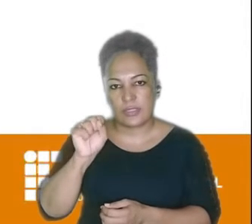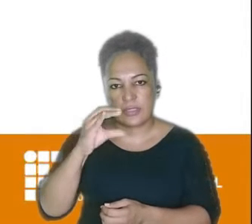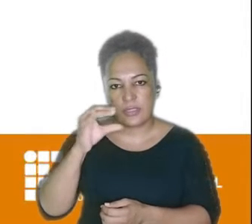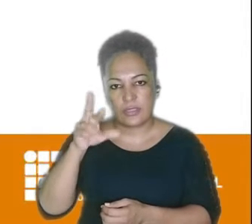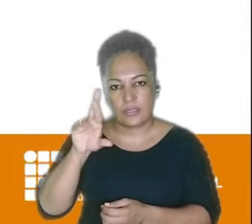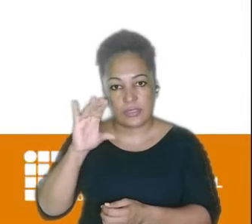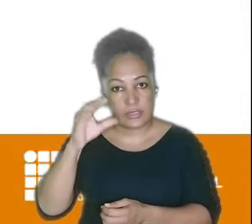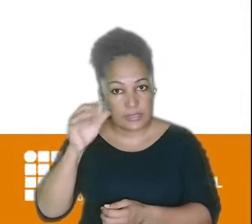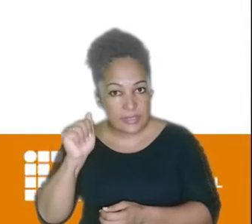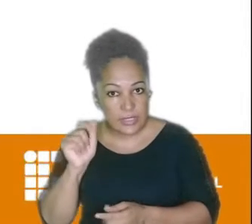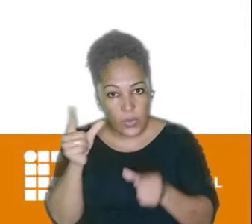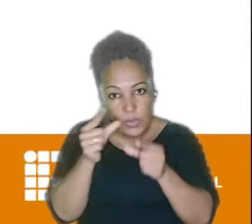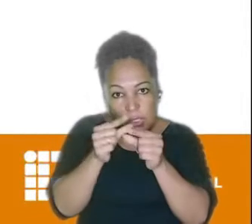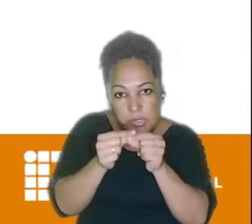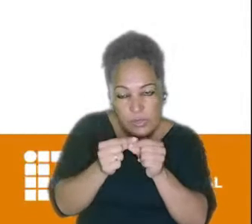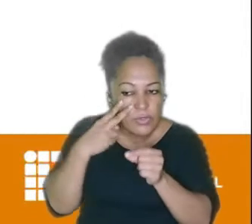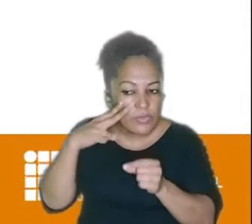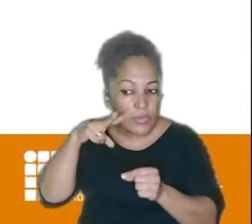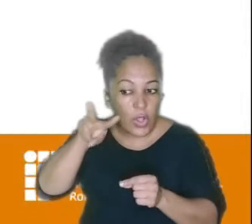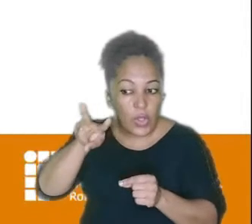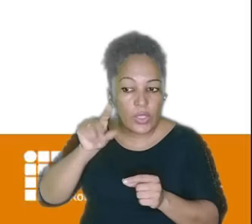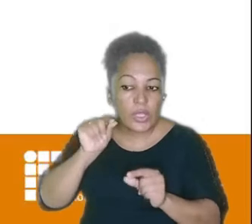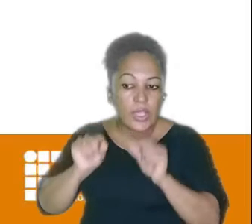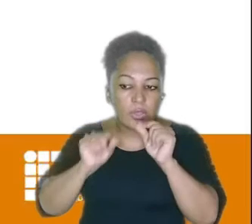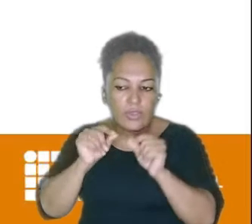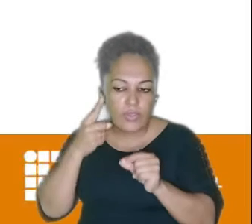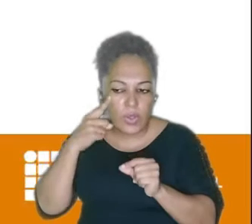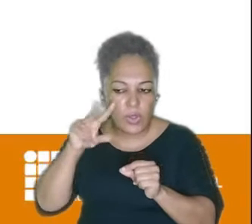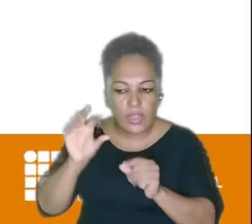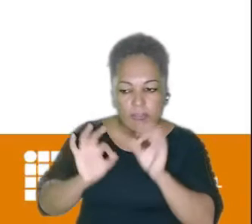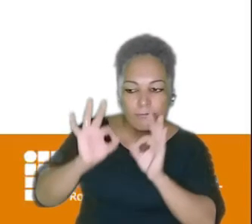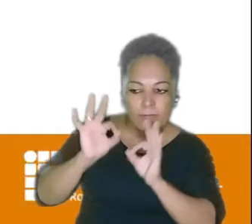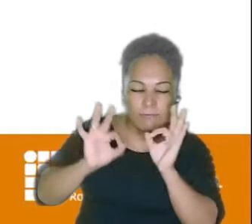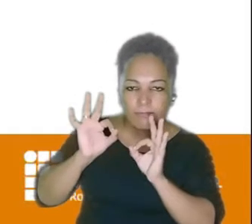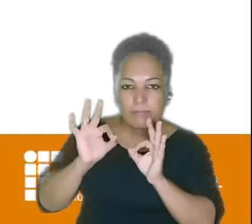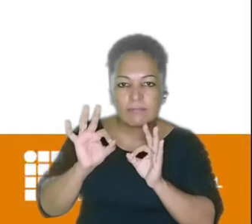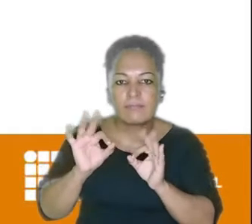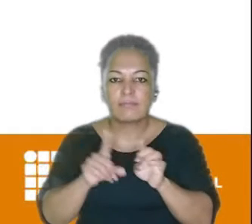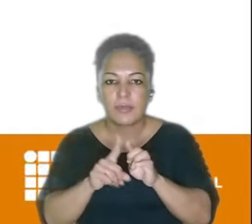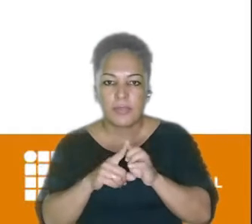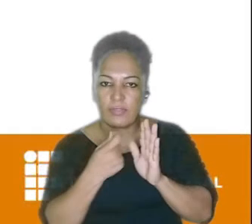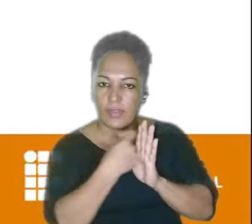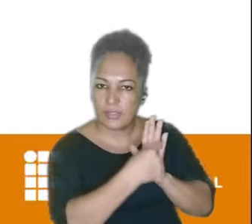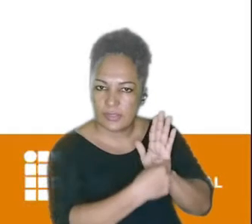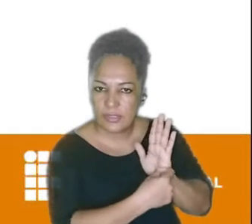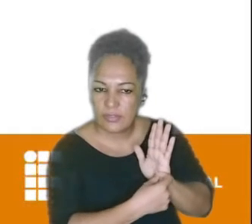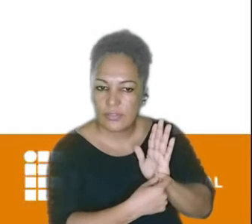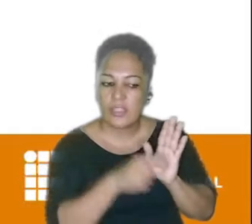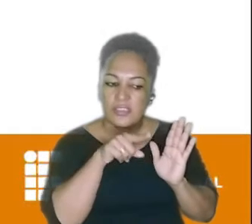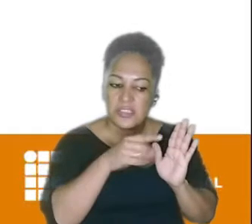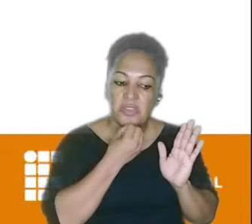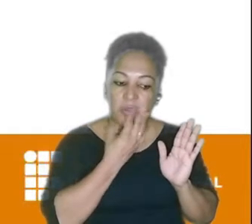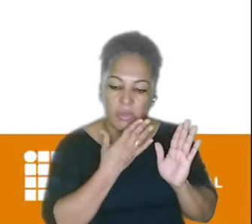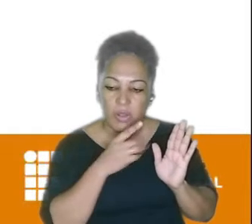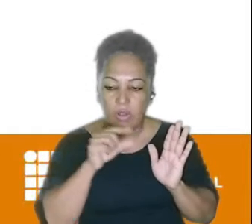resumida desse negócio, né? Então a gente vai olhar para um negócio, a gente vai fazer uma descrição sobre ele, a gente vai escrever, ó,